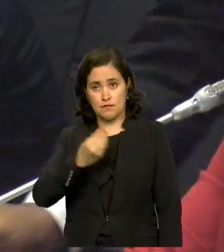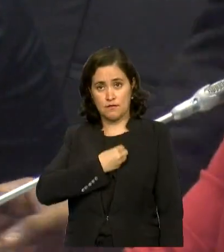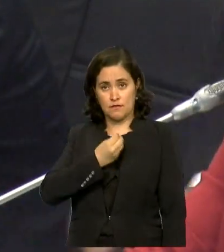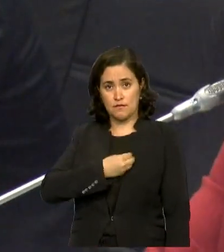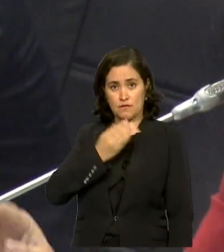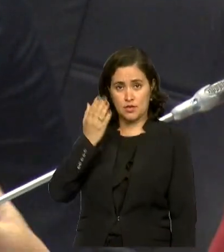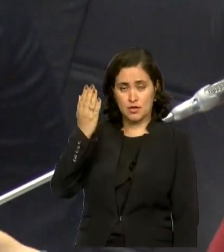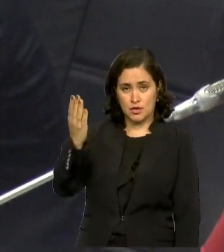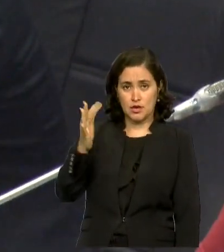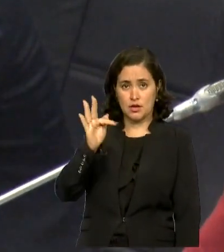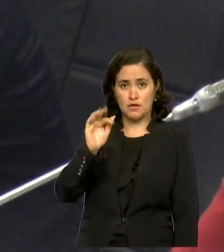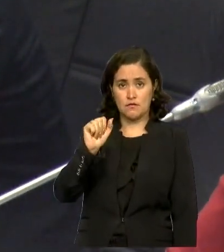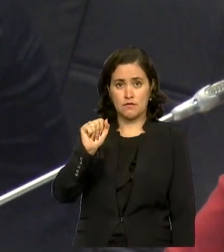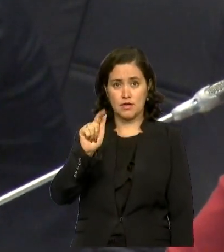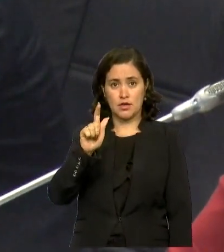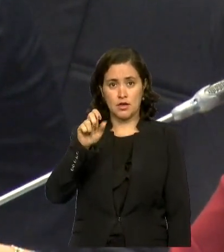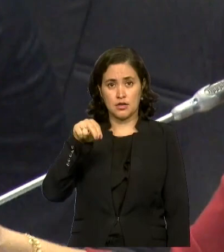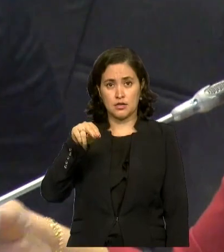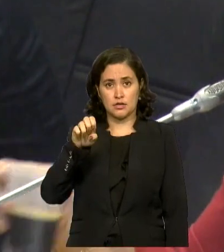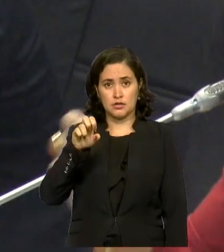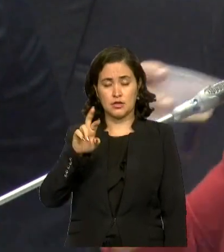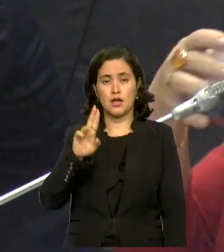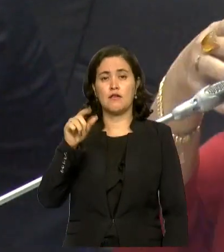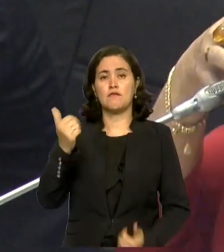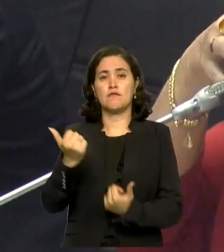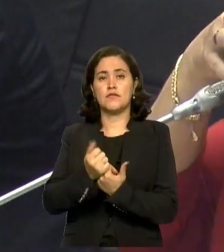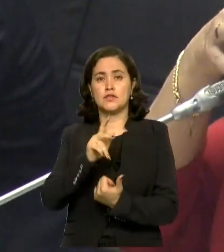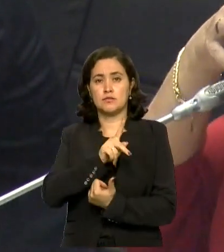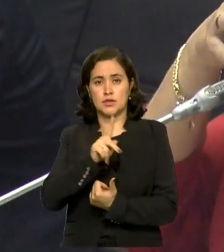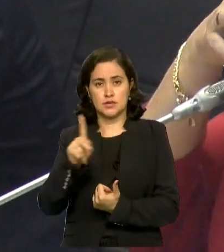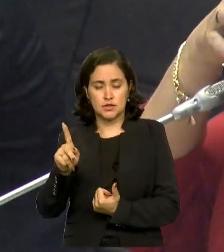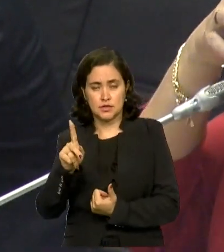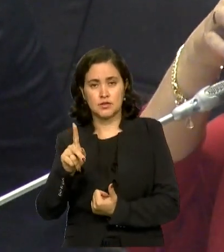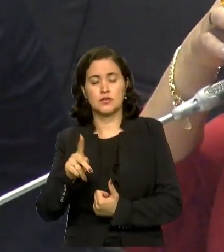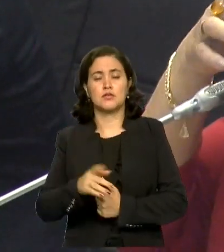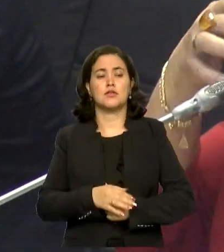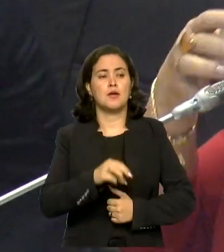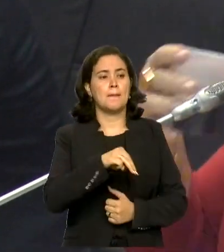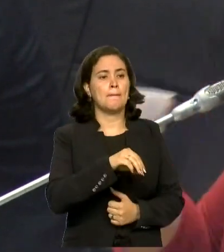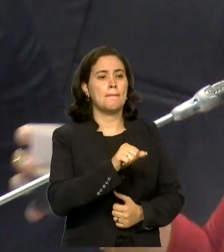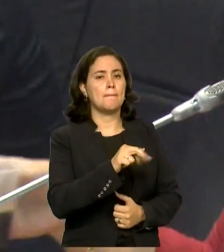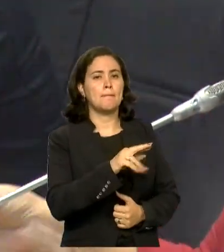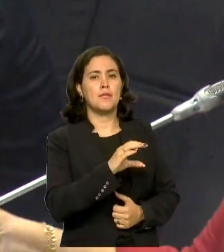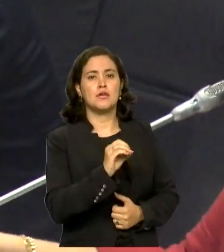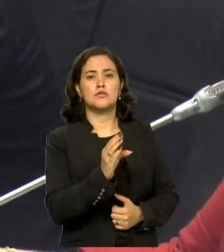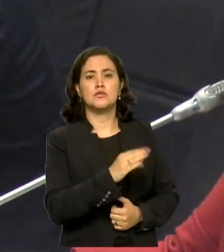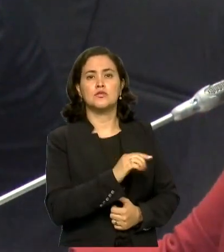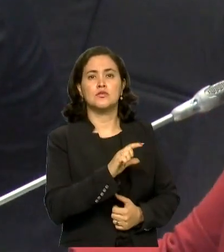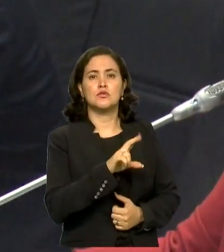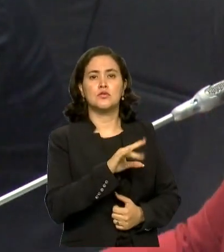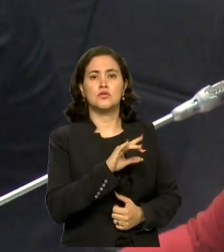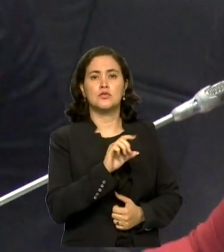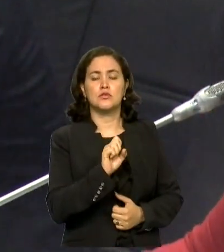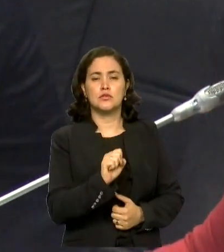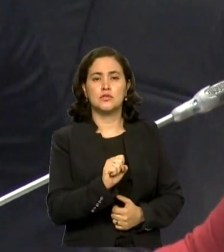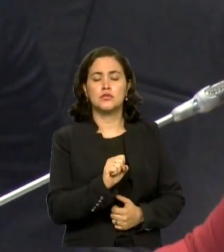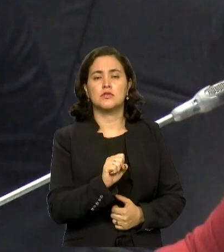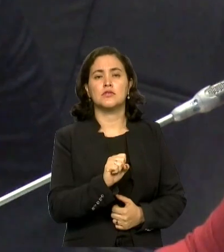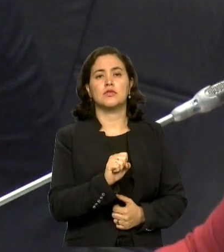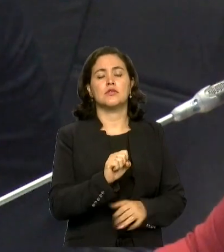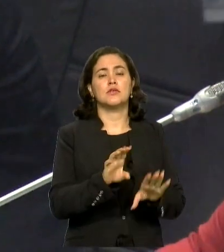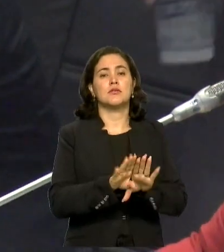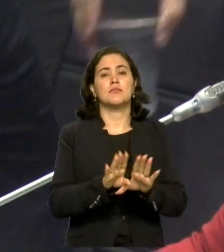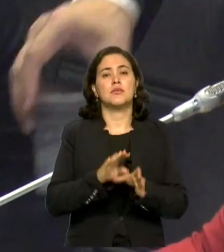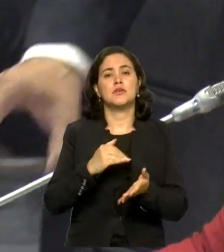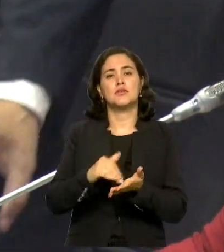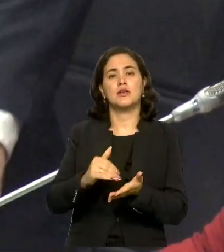o Fagner Damasceno, está com o Márcio Luiz, que é o diretor financeiro, e o secretário-geral, o Arthur Araújo, porque